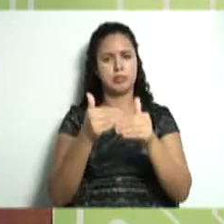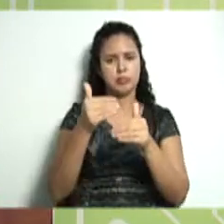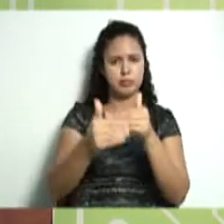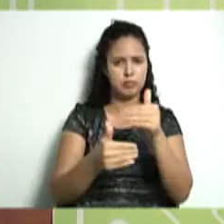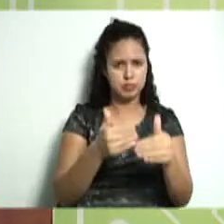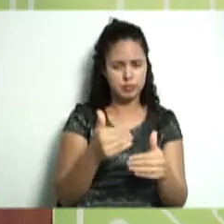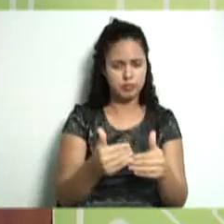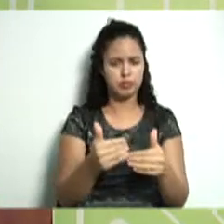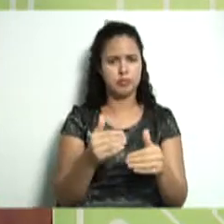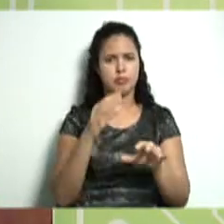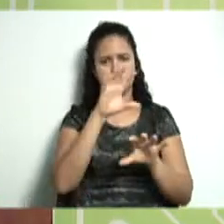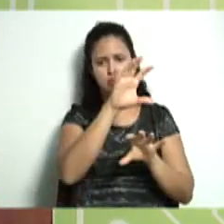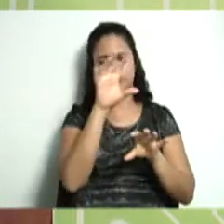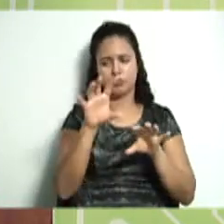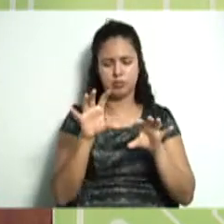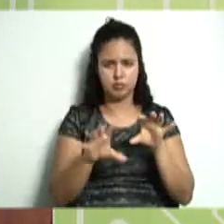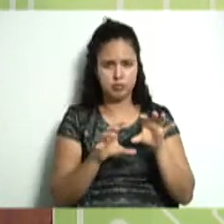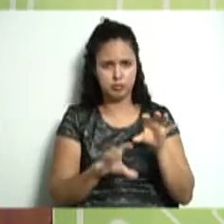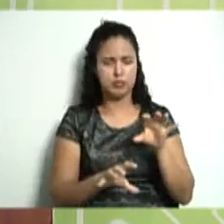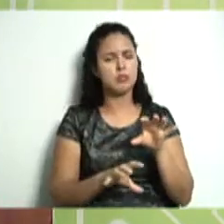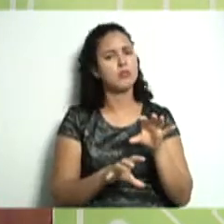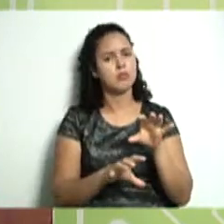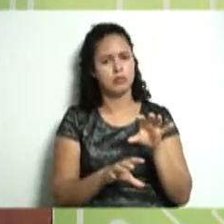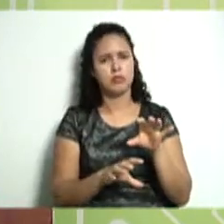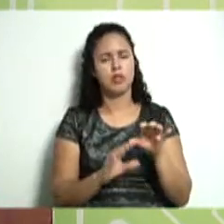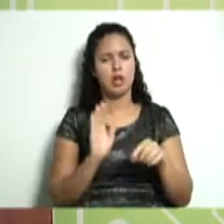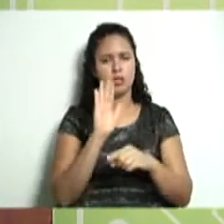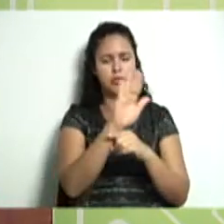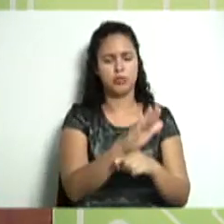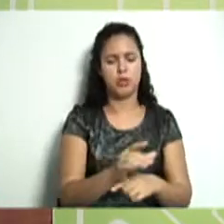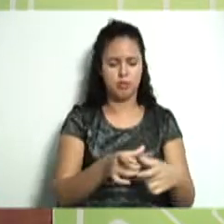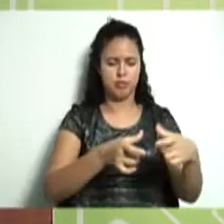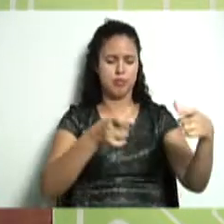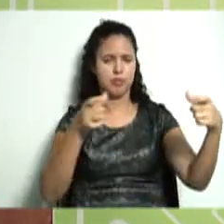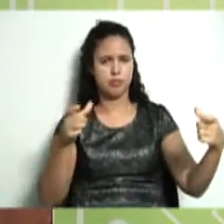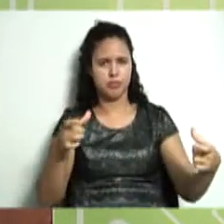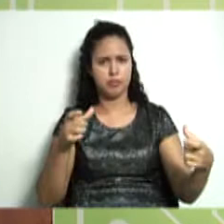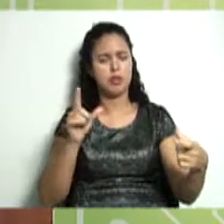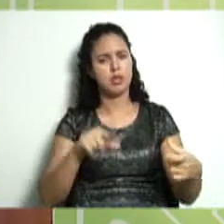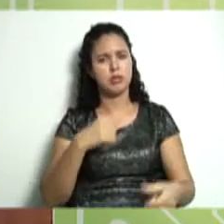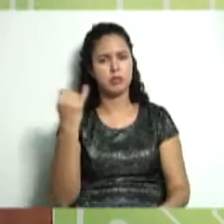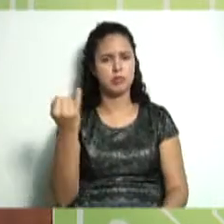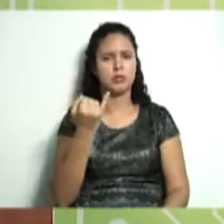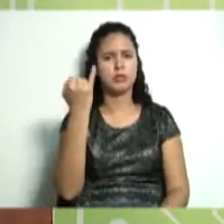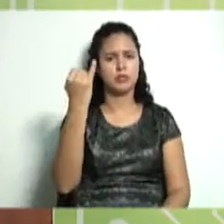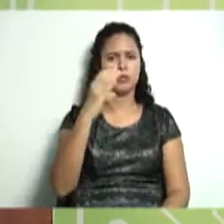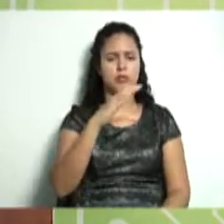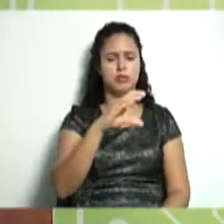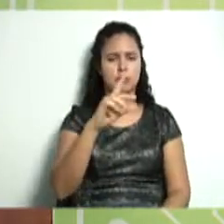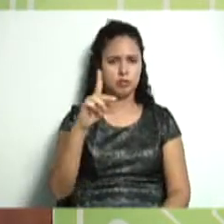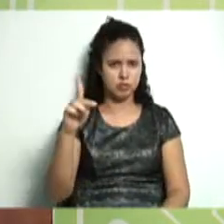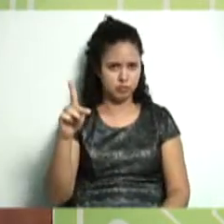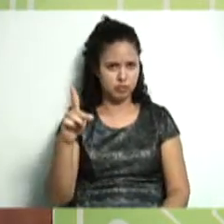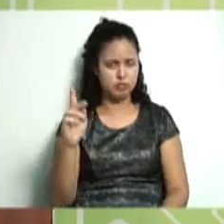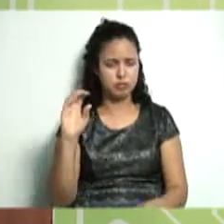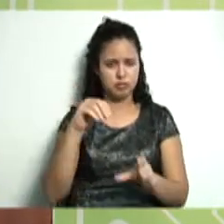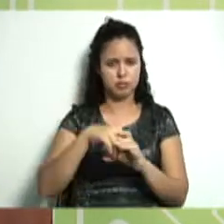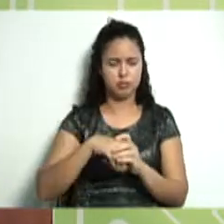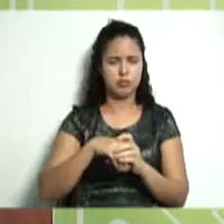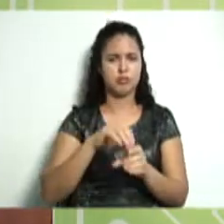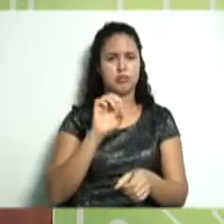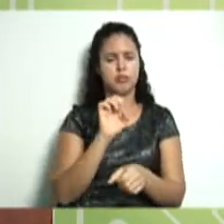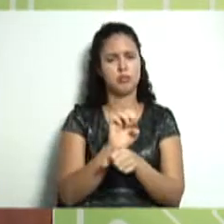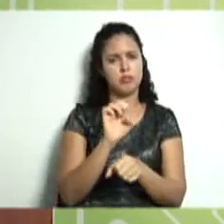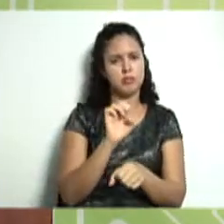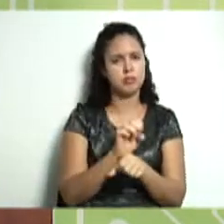das regiões a partir da produção dessas cooperativas. Veja como é importante ter cooperativas no nosso estado. A partir